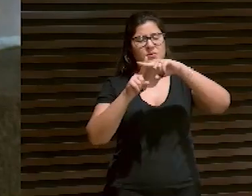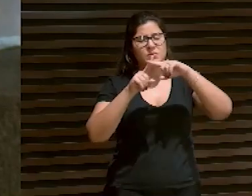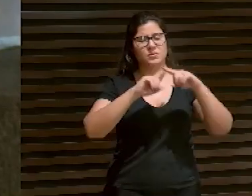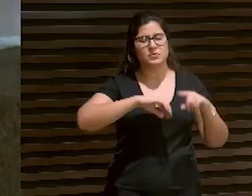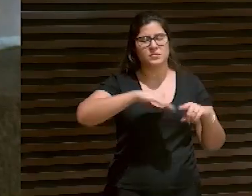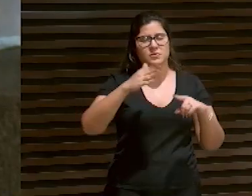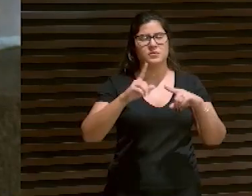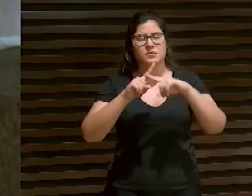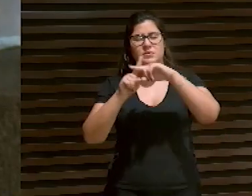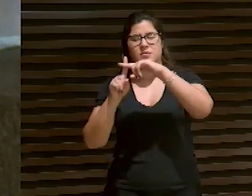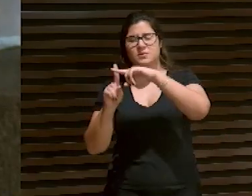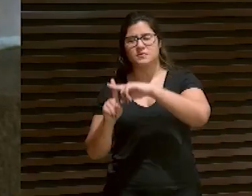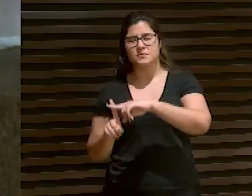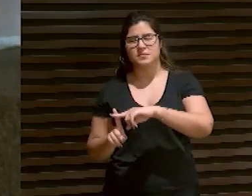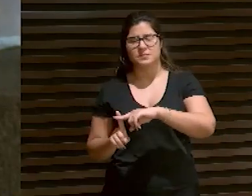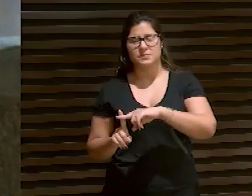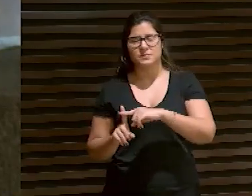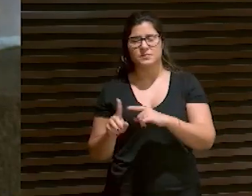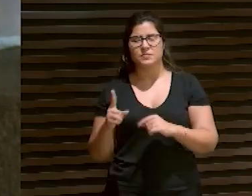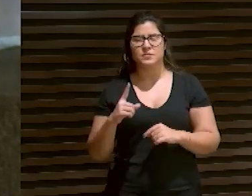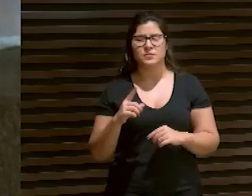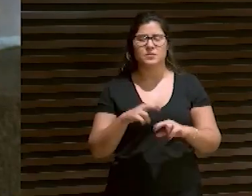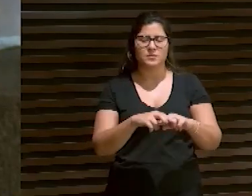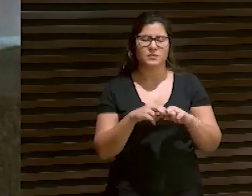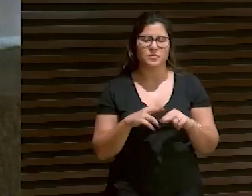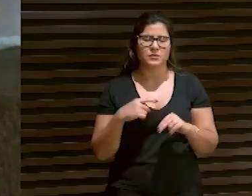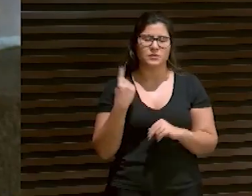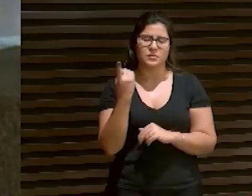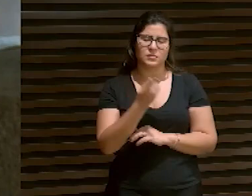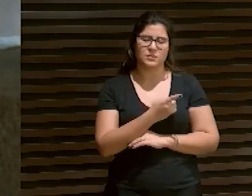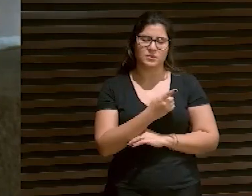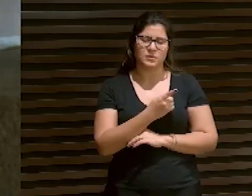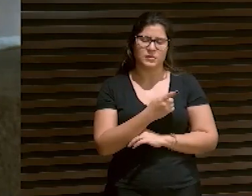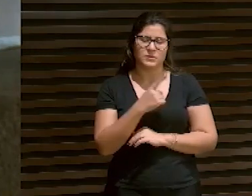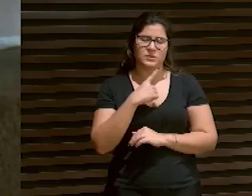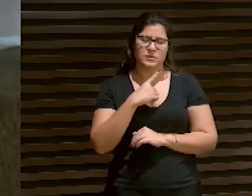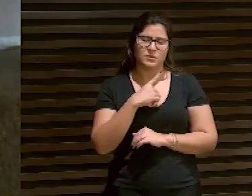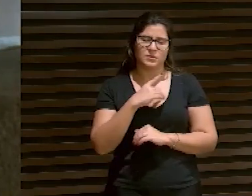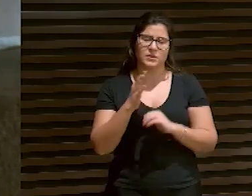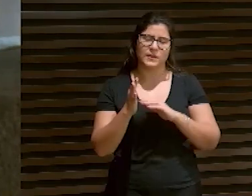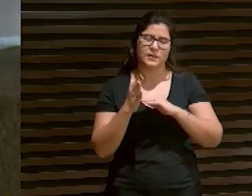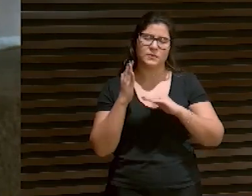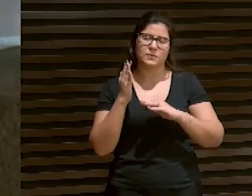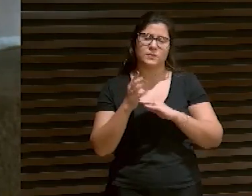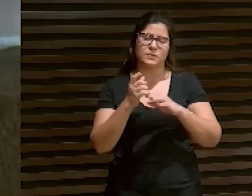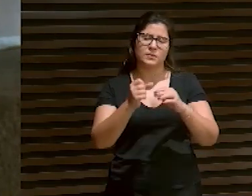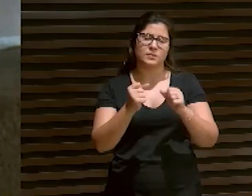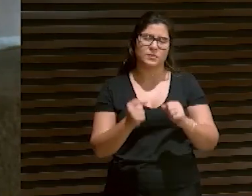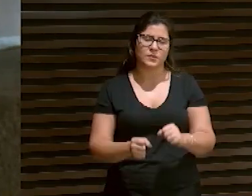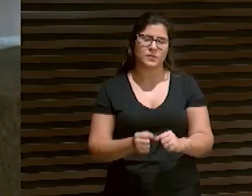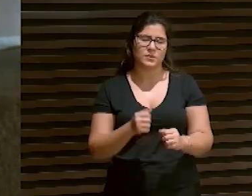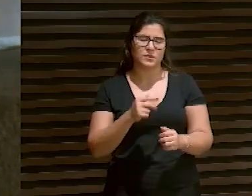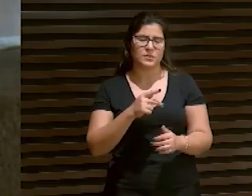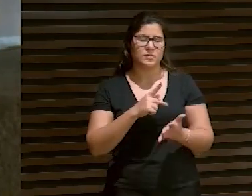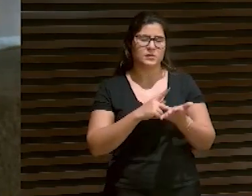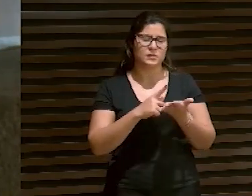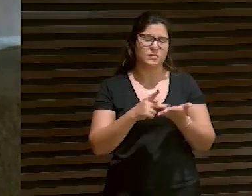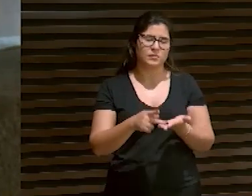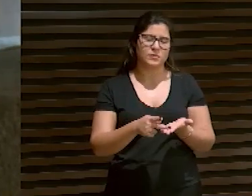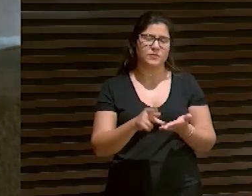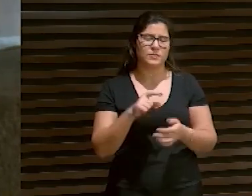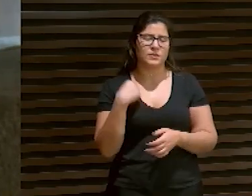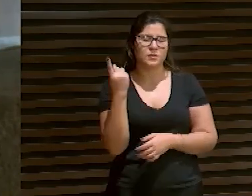aquele sangue que foi derramado em nosso favor, ele tem todo o poder de purificar o nosso